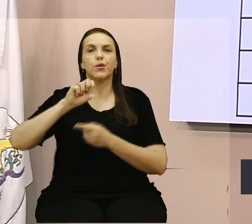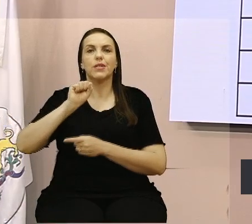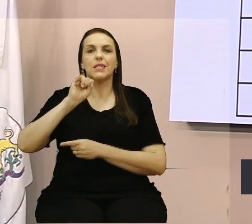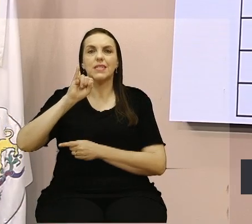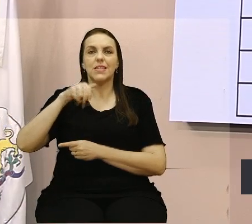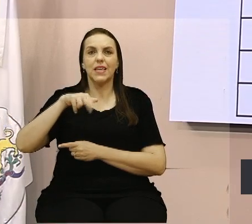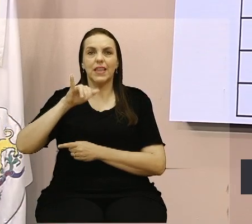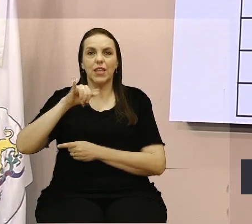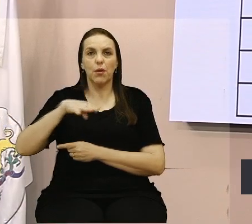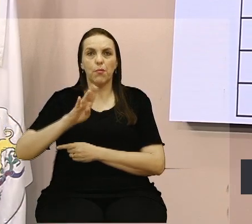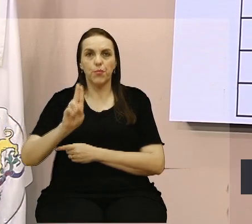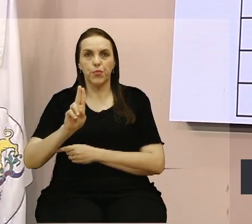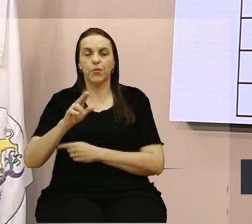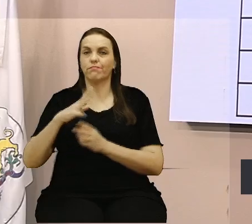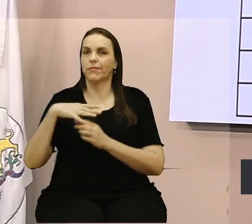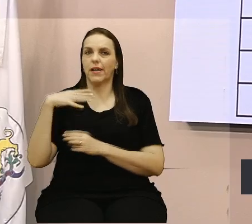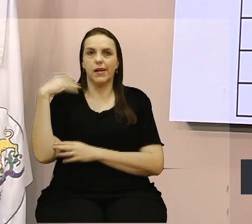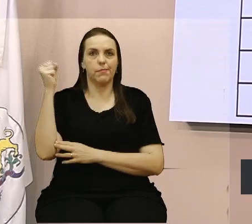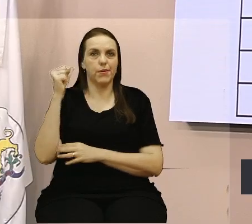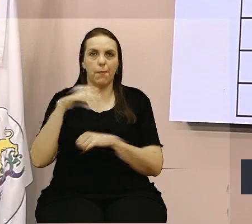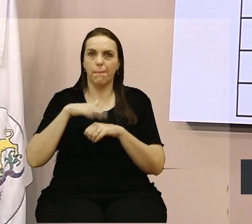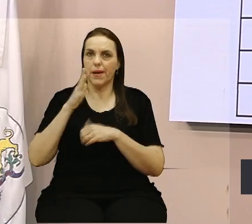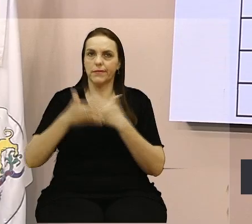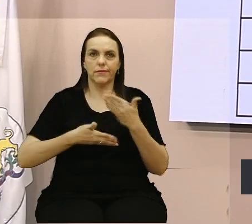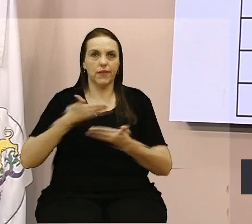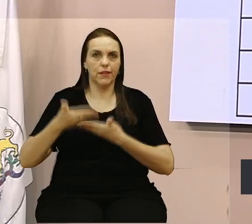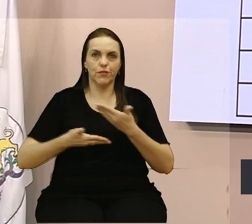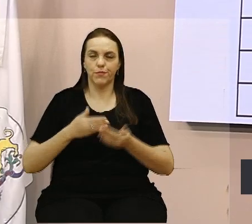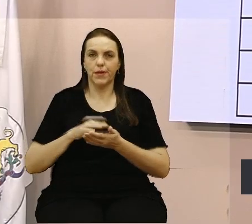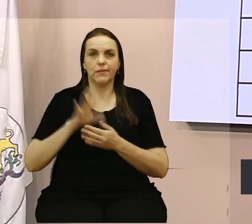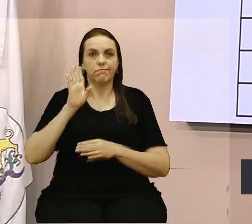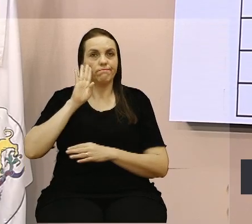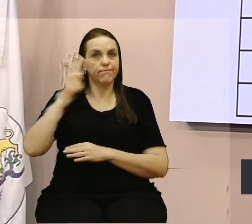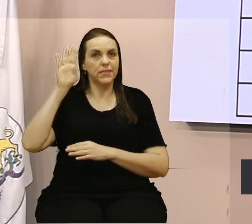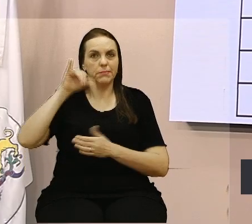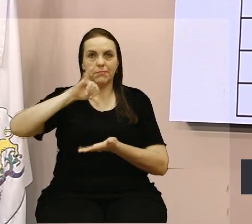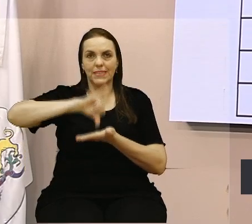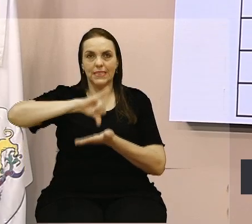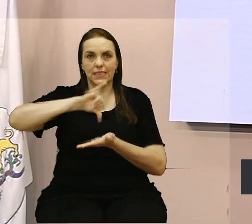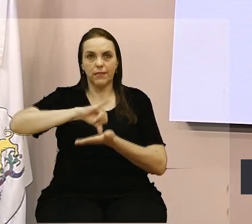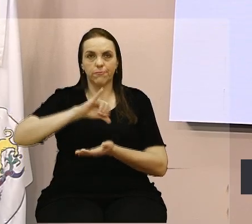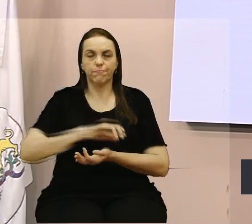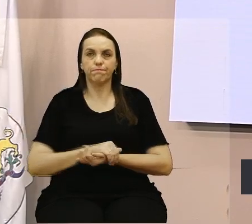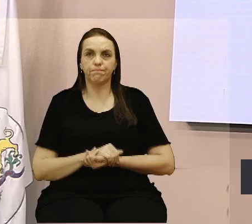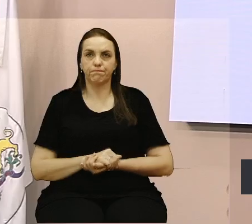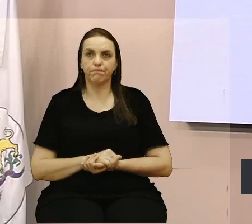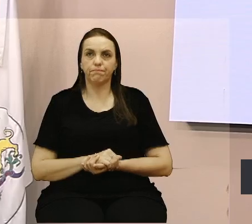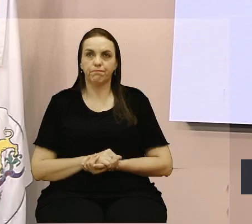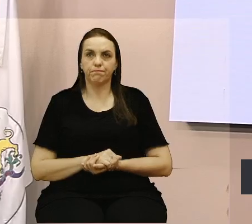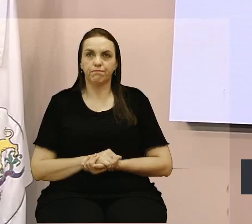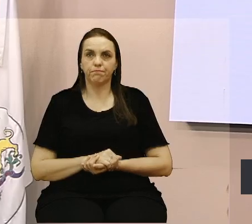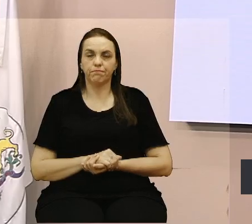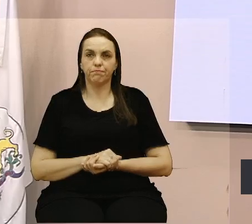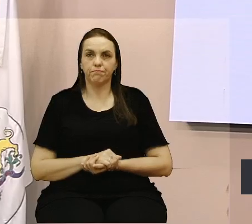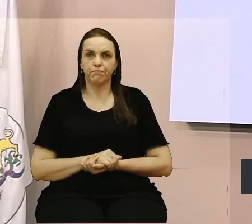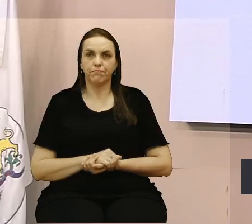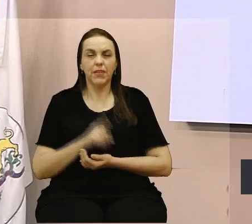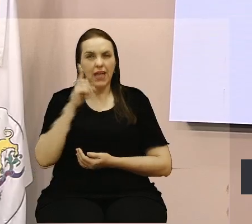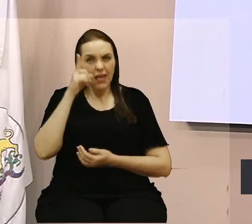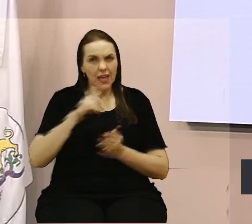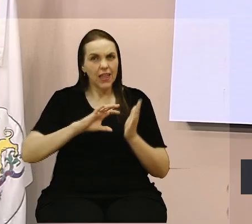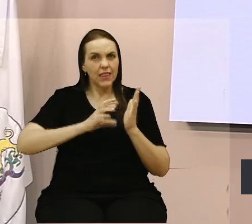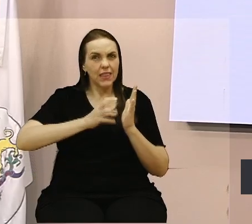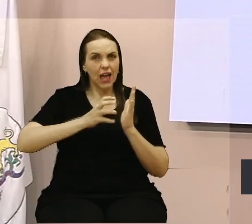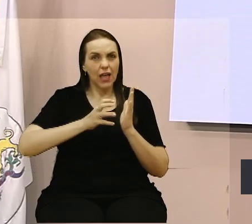campeã, né, nesse ponto aí, que é mais atendimentos, principalmente na área central. Esse aqui é um dado que a